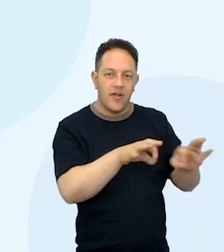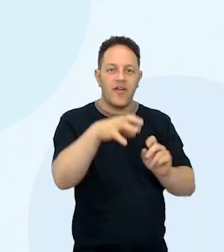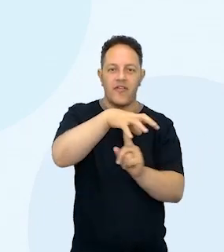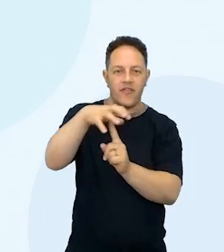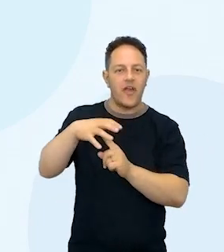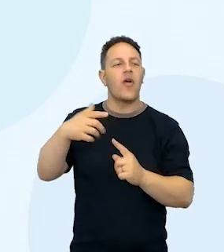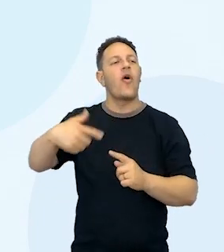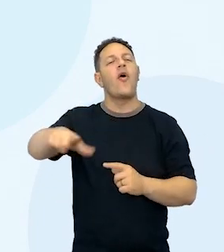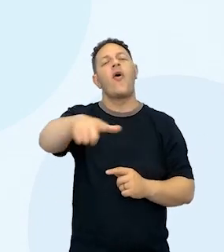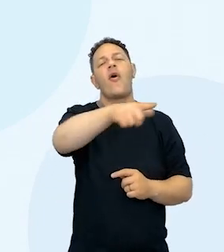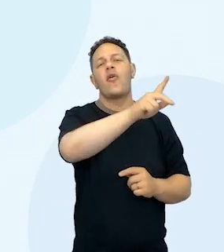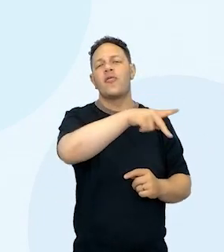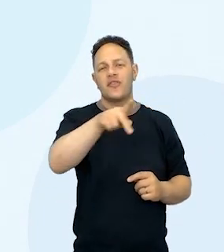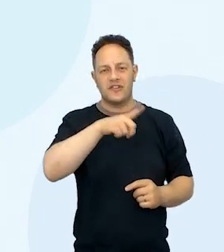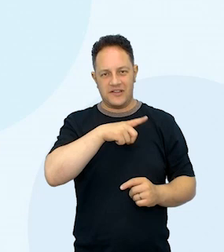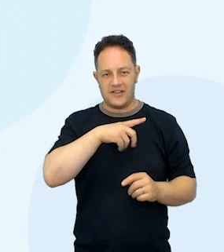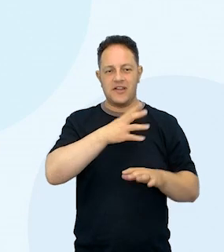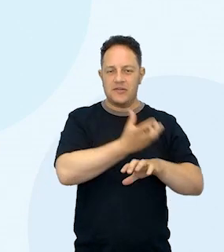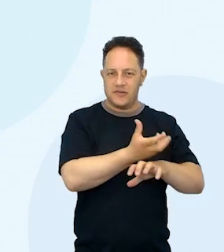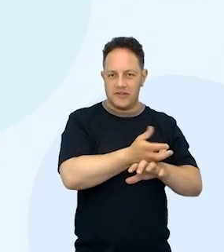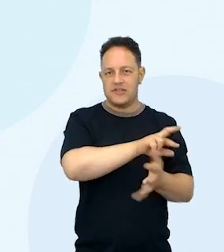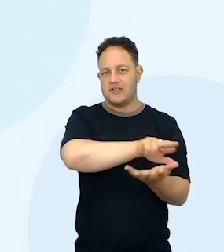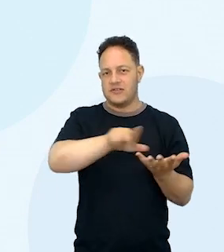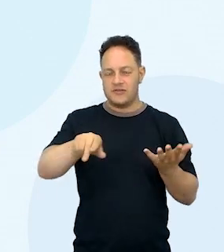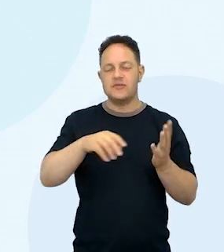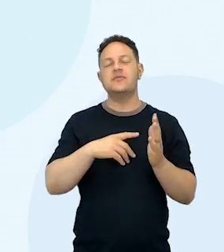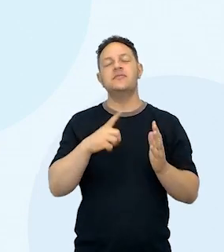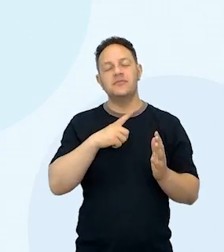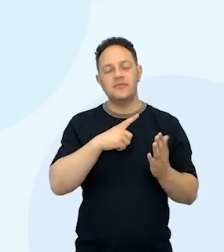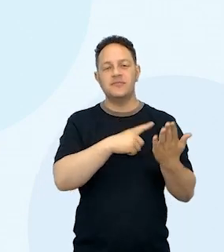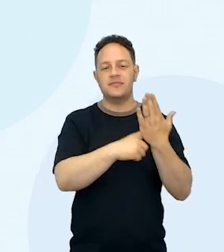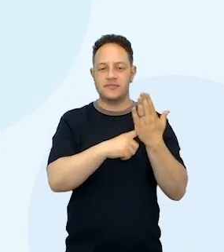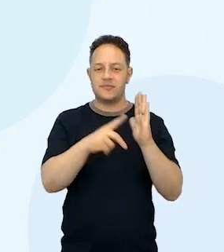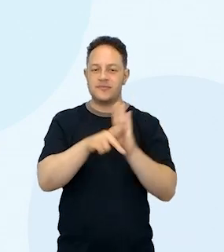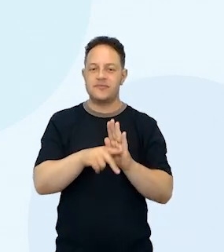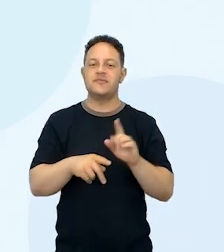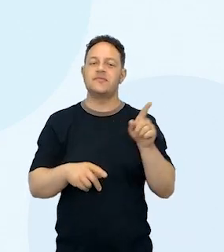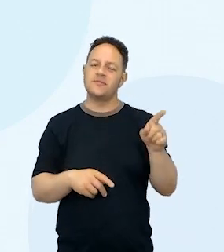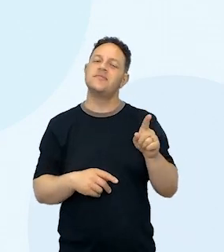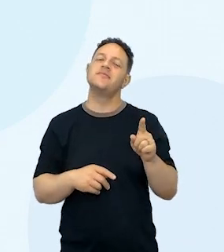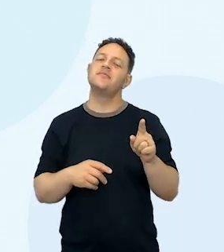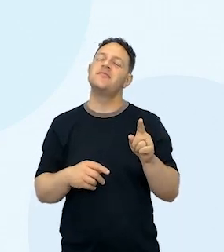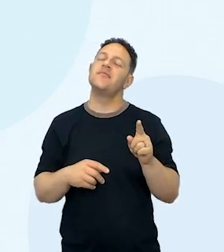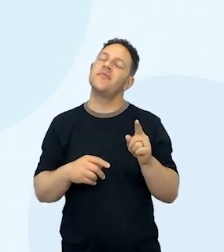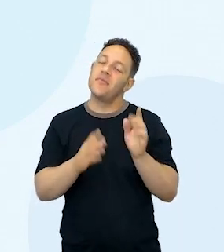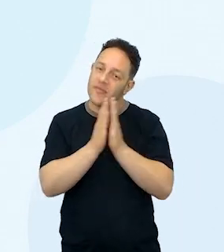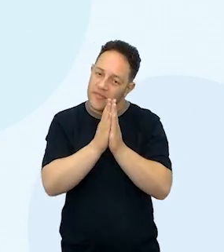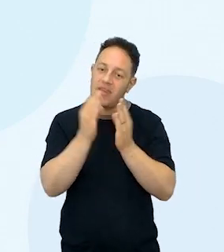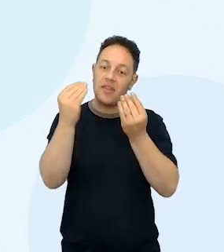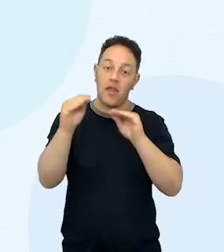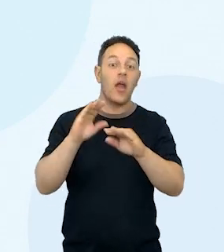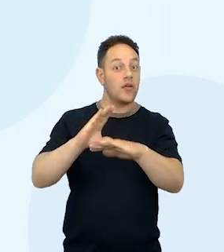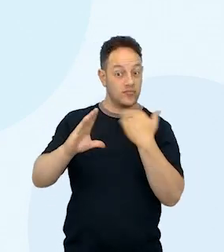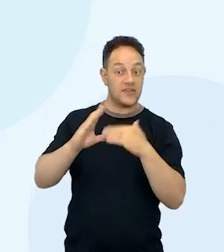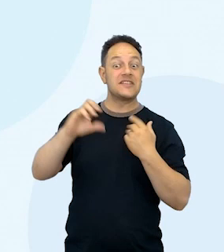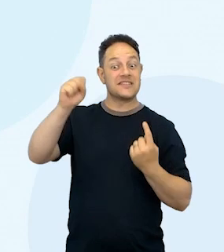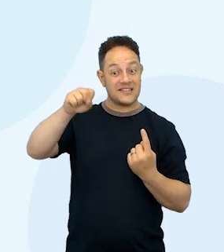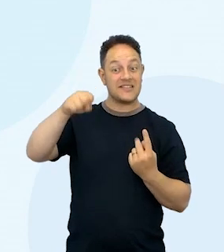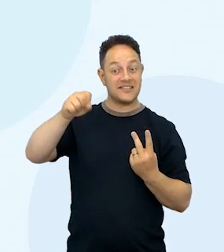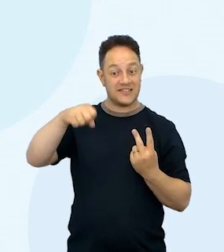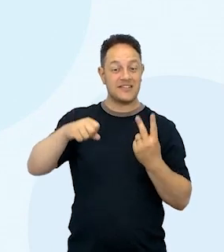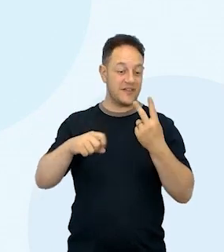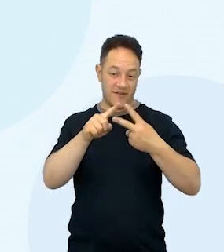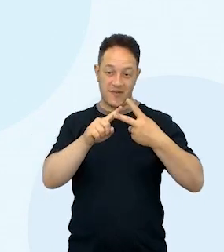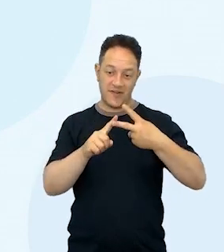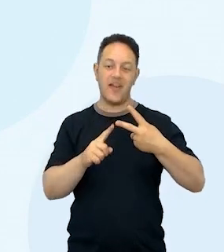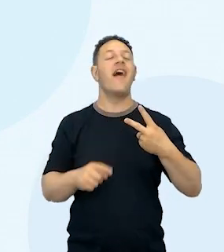vários outros colegas das equipes curriculares lá da Coped. E, enfim, por favor, coloquem aí pra gente. Já temos 2 sim aqui. Ai, que bom!